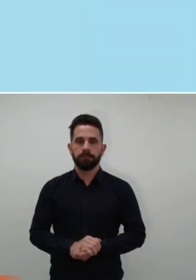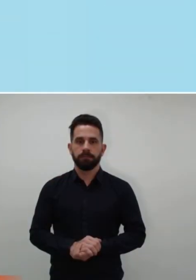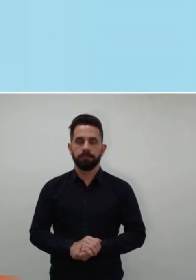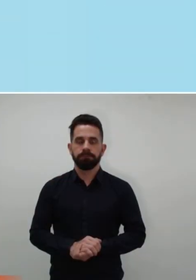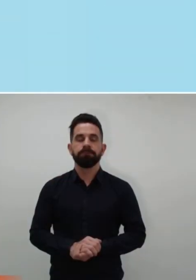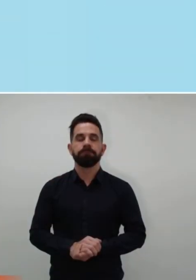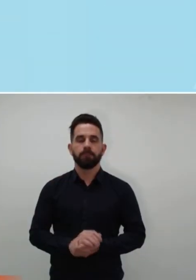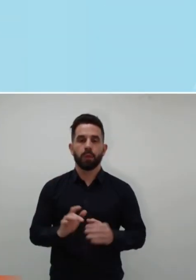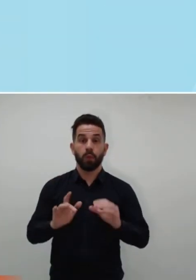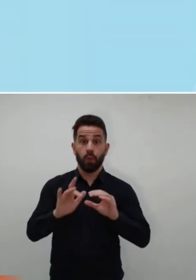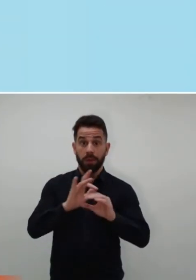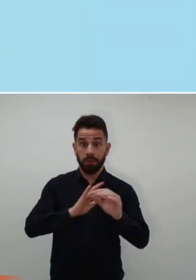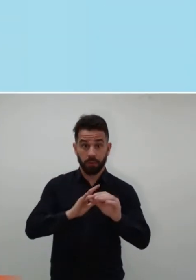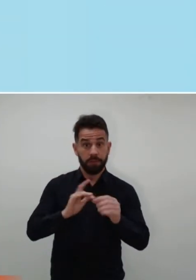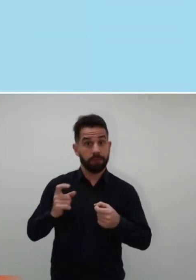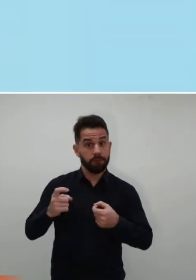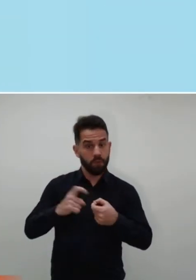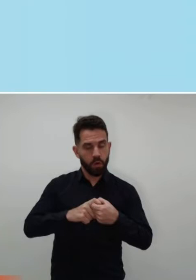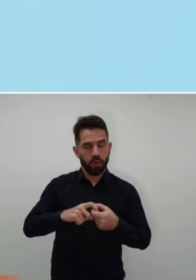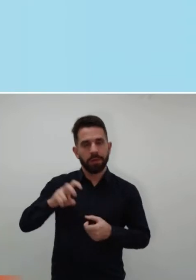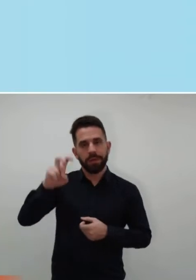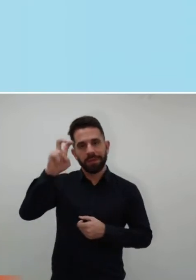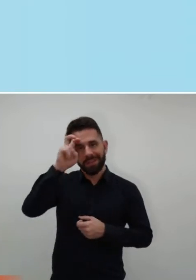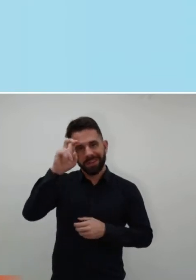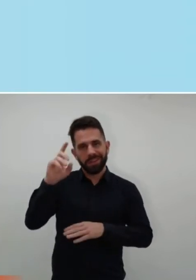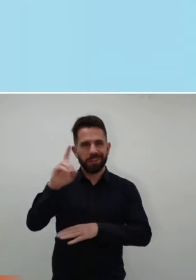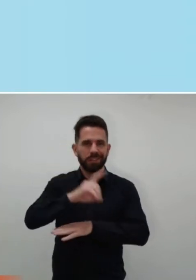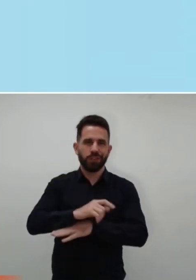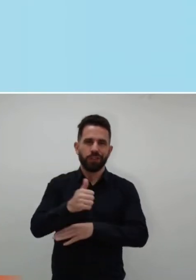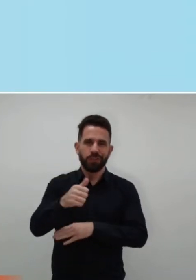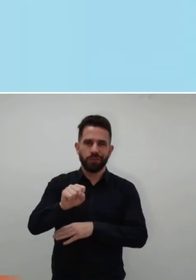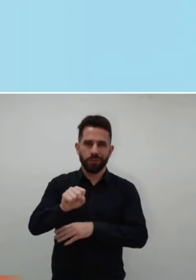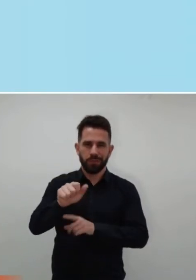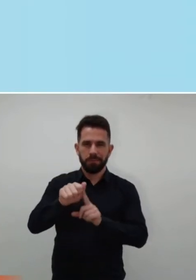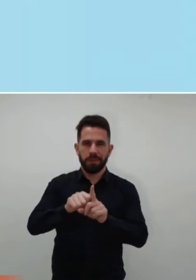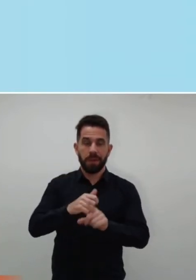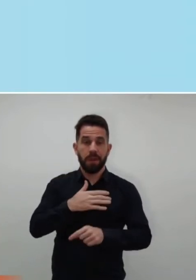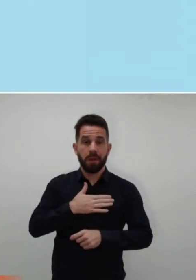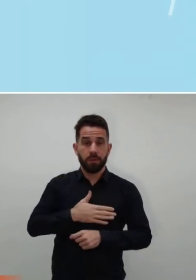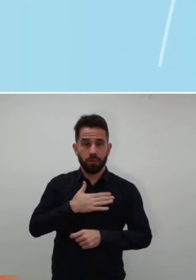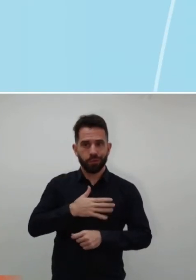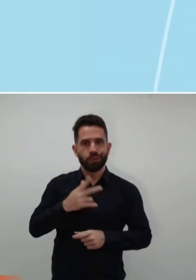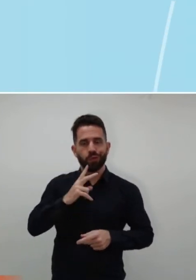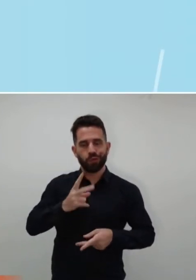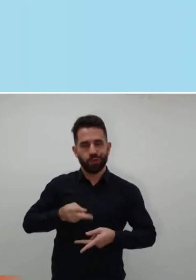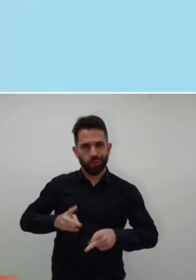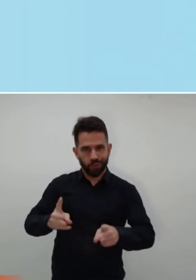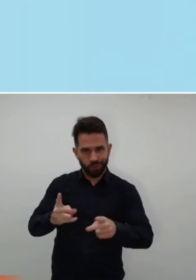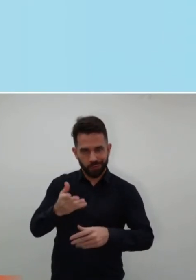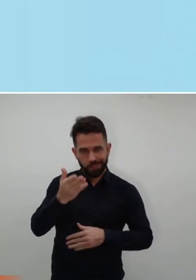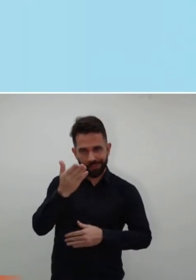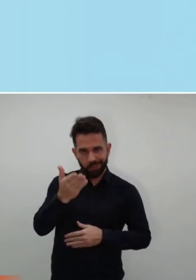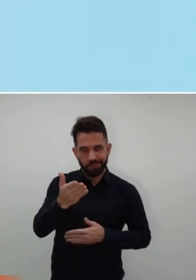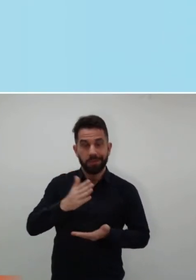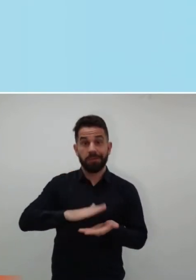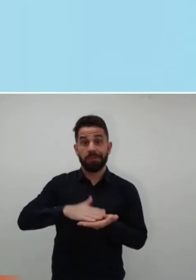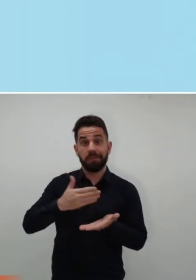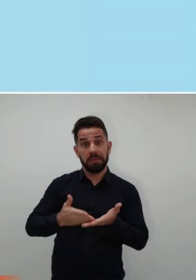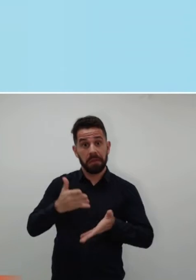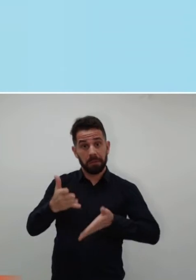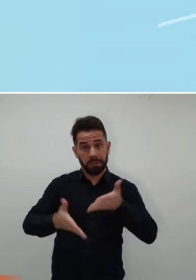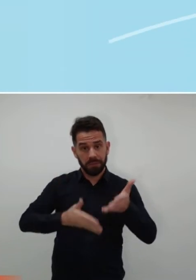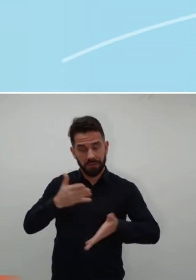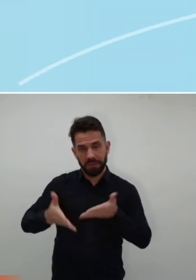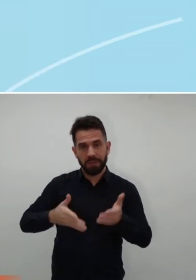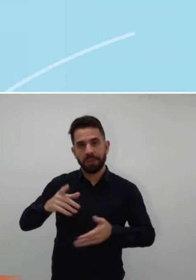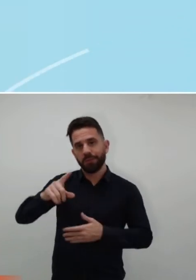Conexões está de volta nessa quinta-feira, dia 18 de agosto. Continuamos contando com a interpretação para Libras, feita